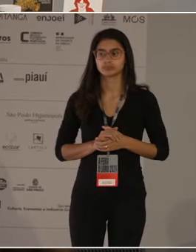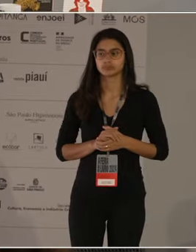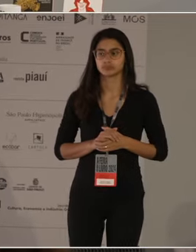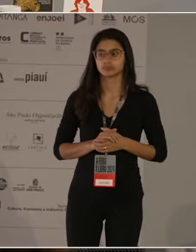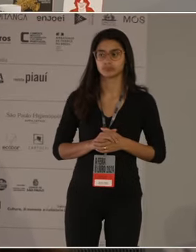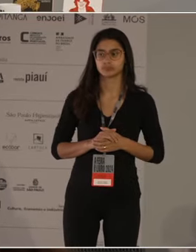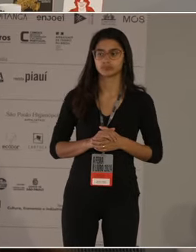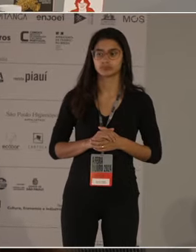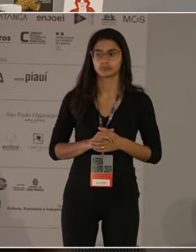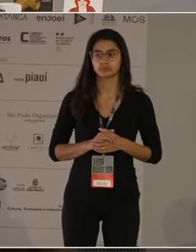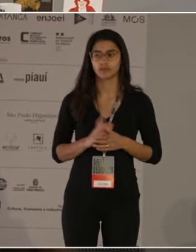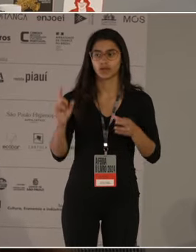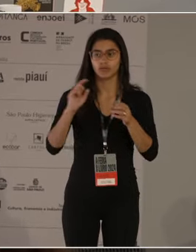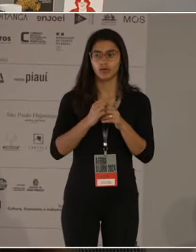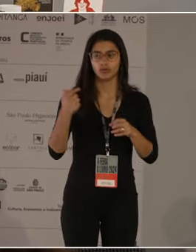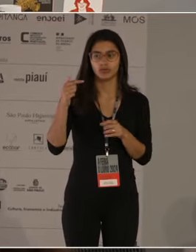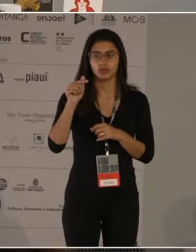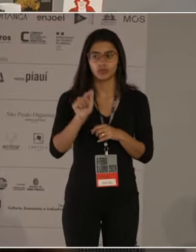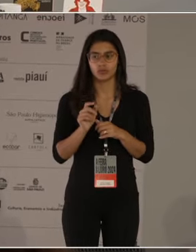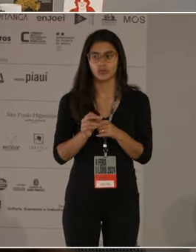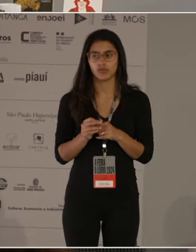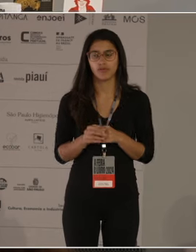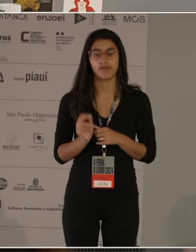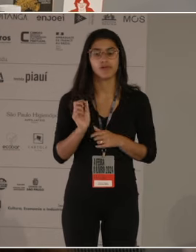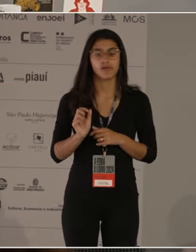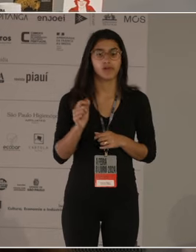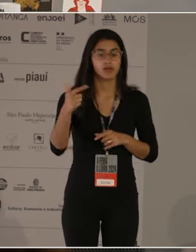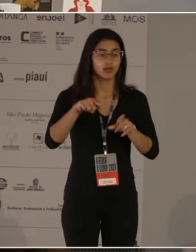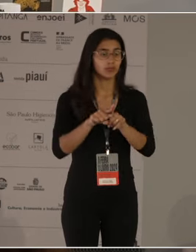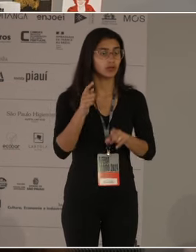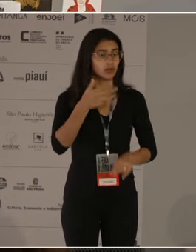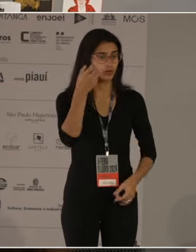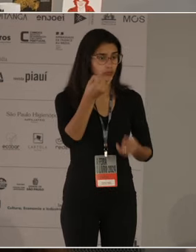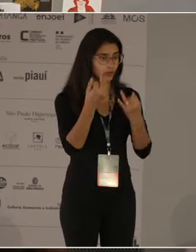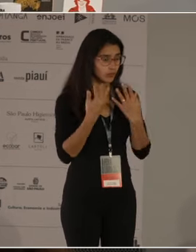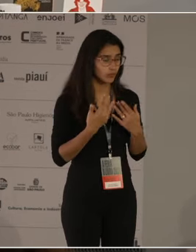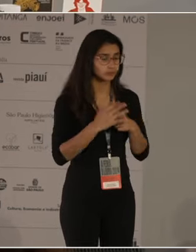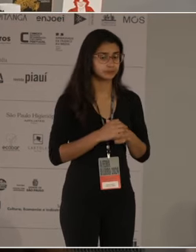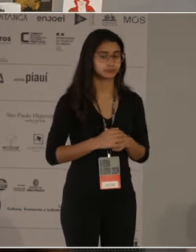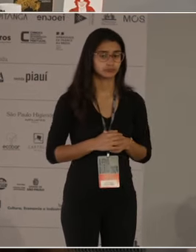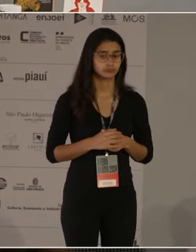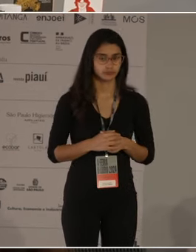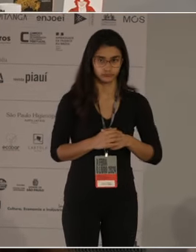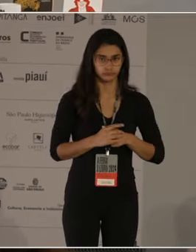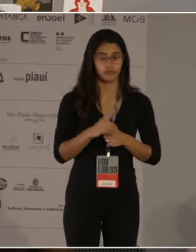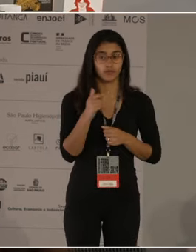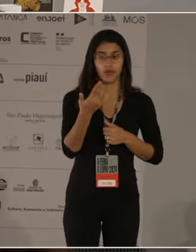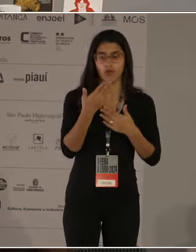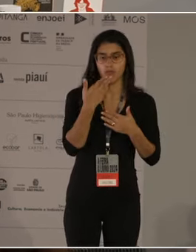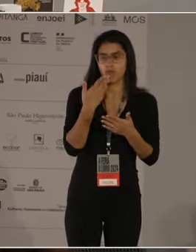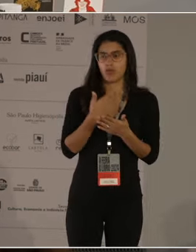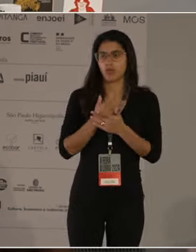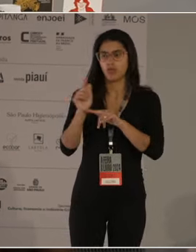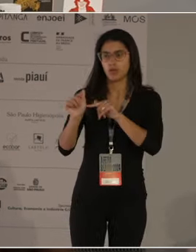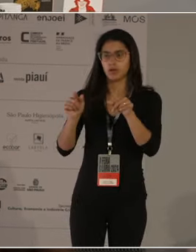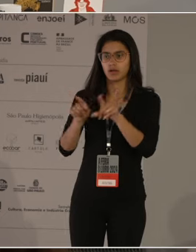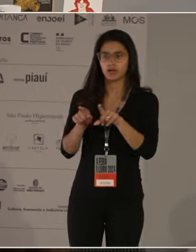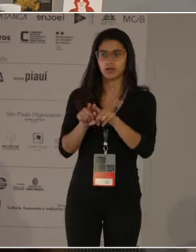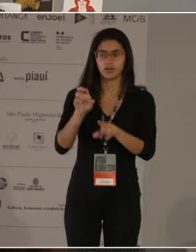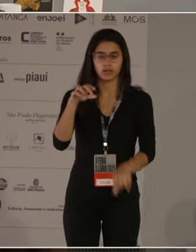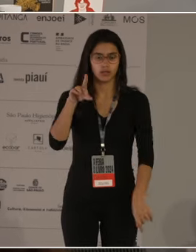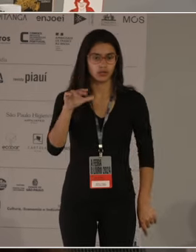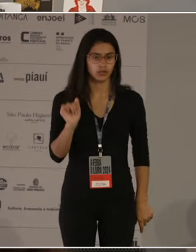agora volto para você de novo, Adriana. Assim, uma coisa, você falou dessa uma coisa que é impressionante no trabalho da Nied na Serra